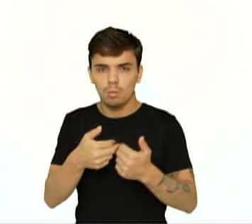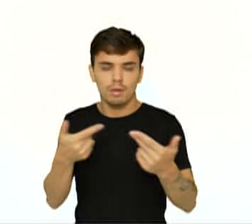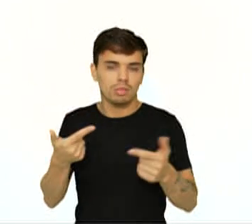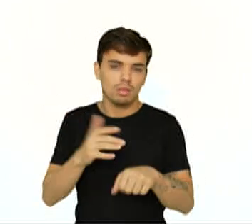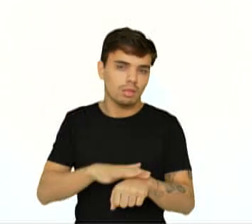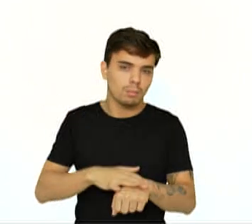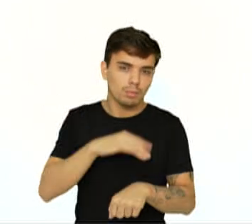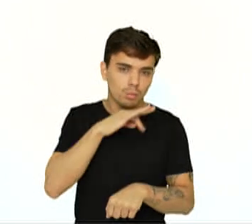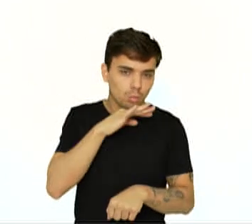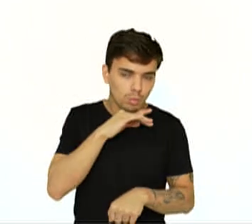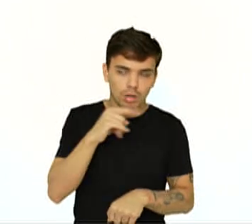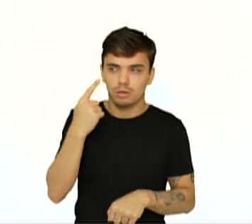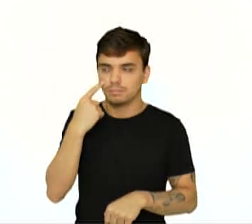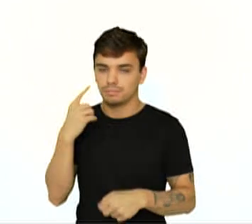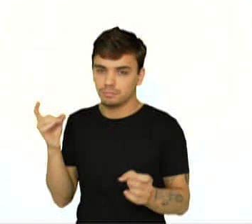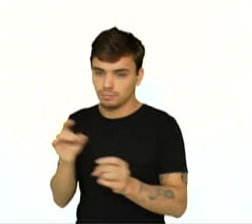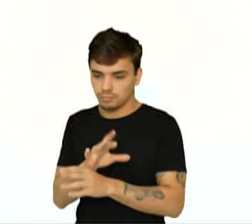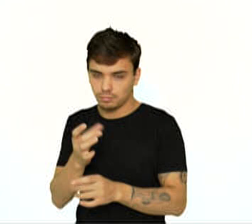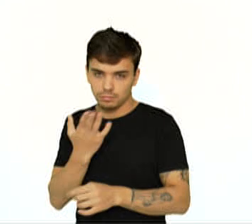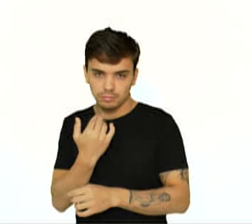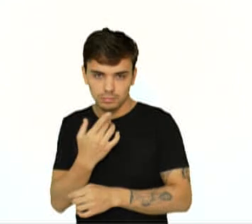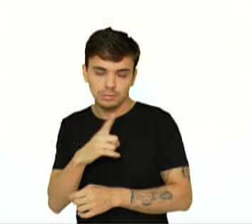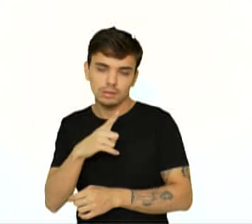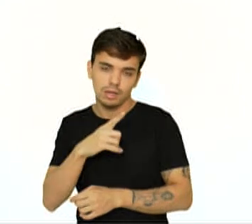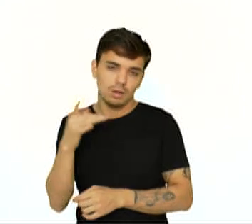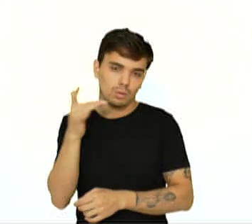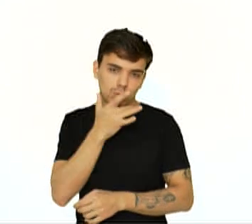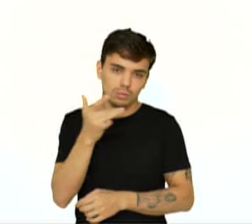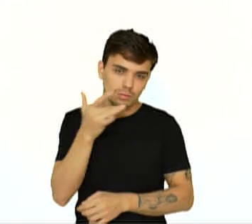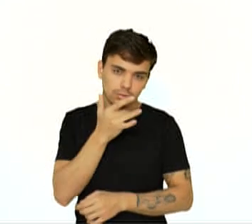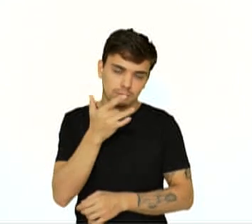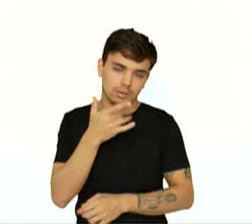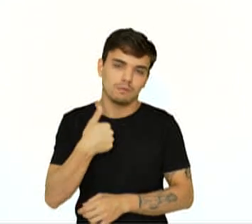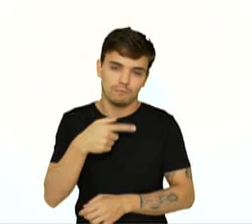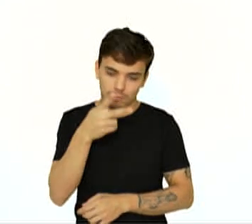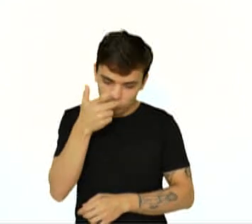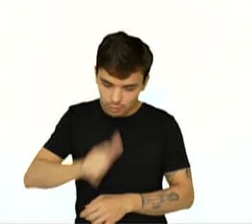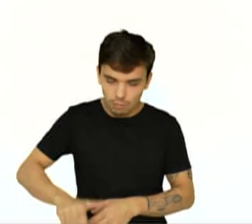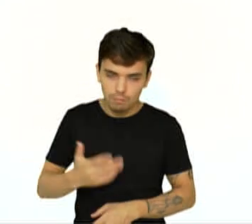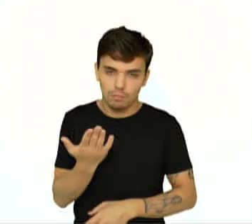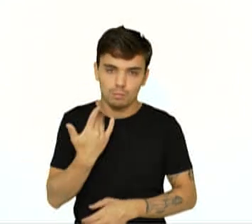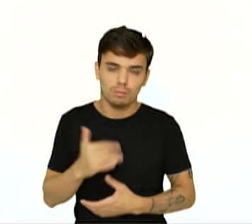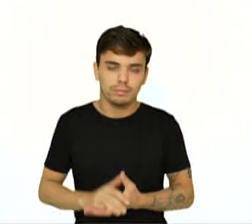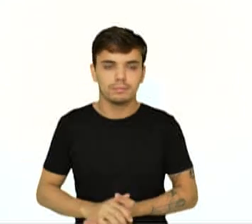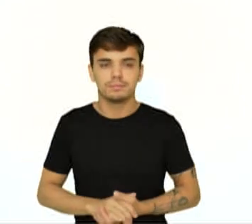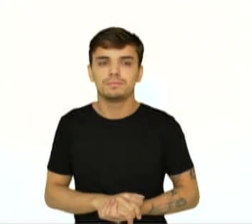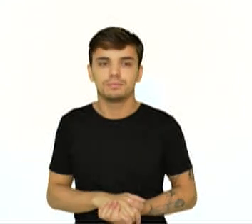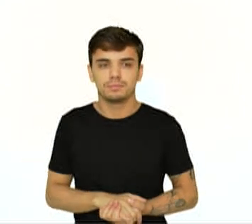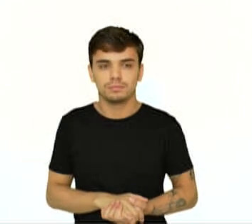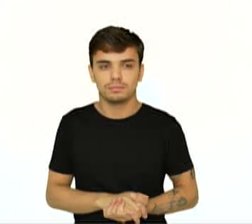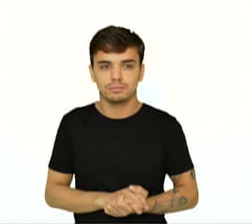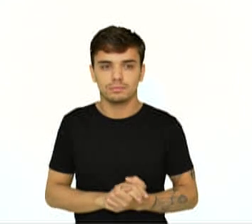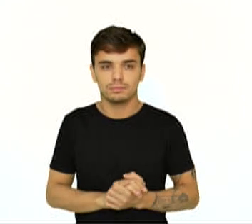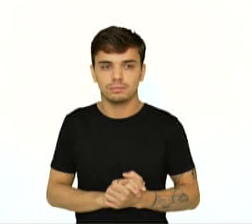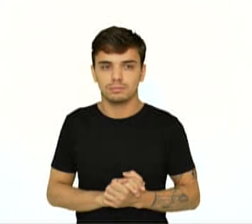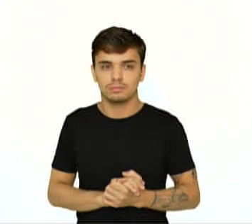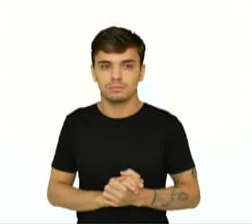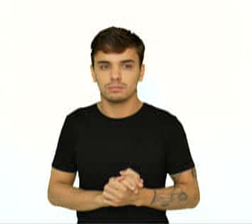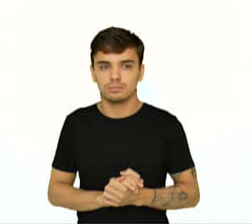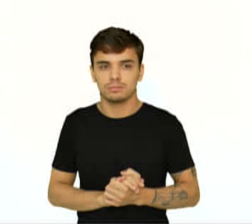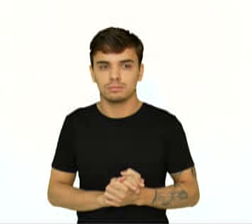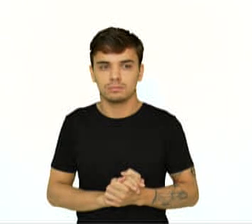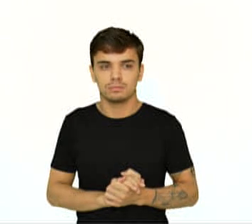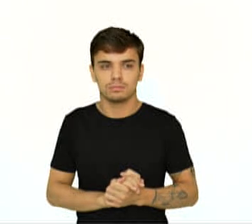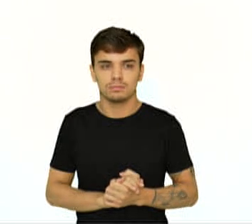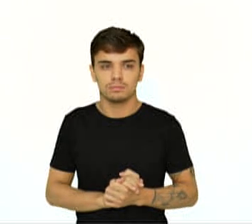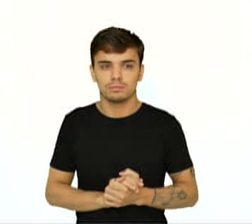ruim. Ah, eu quero comer, acabei de comer, se é um prato gostoso que eu gosto, eu vou comer de novo. Então, os conselhos.